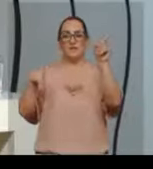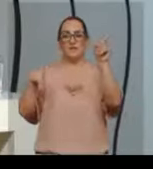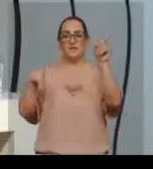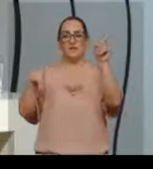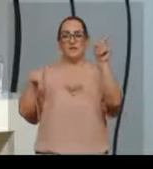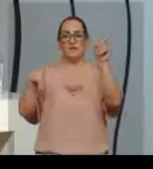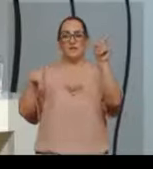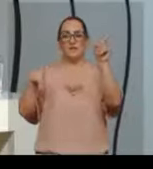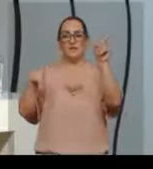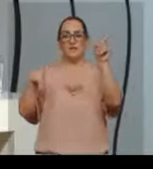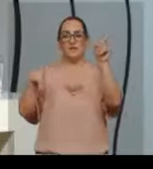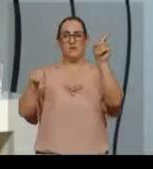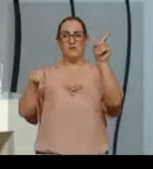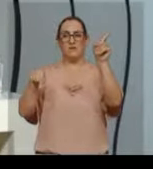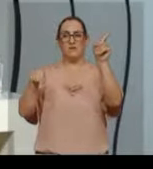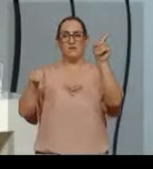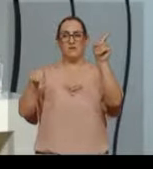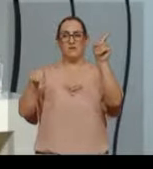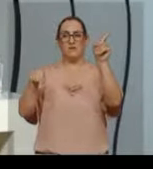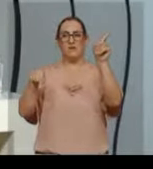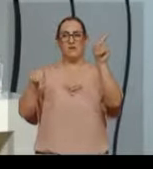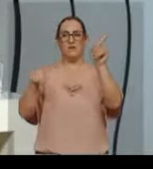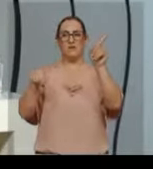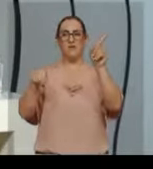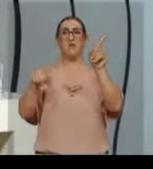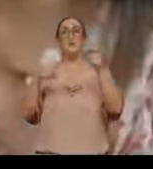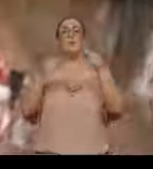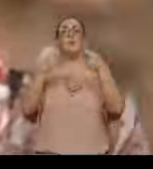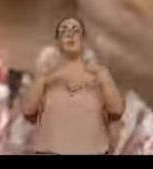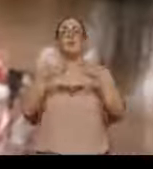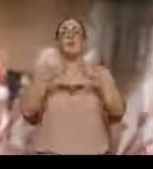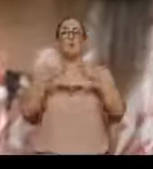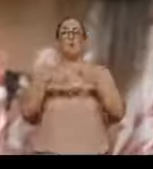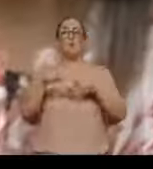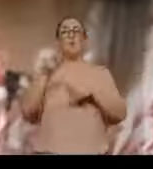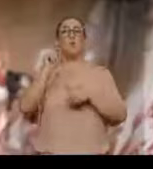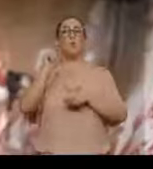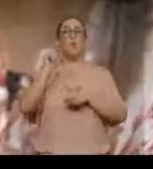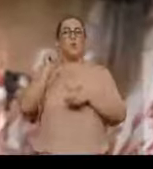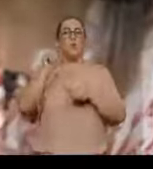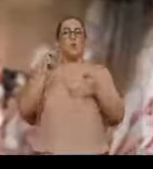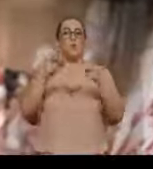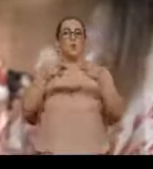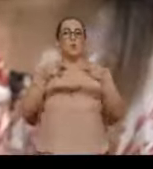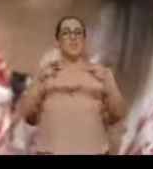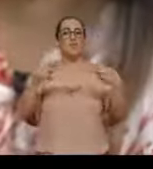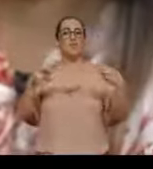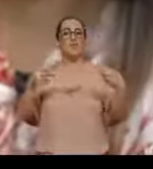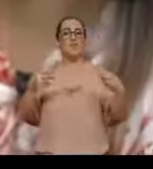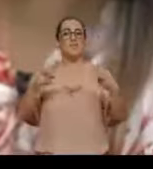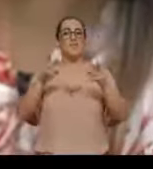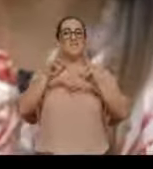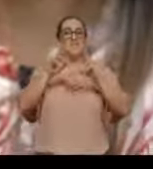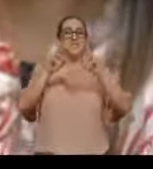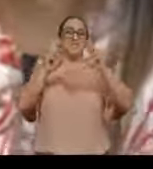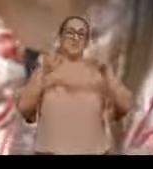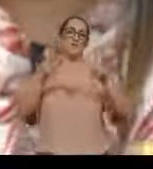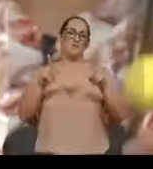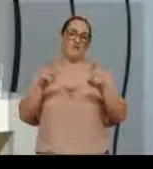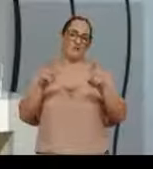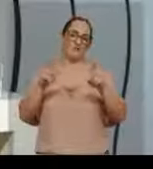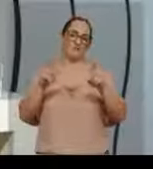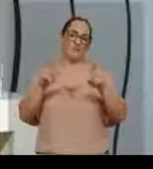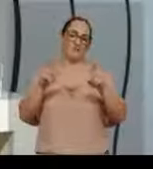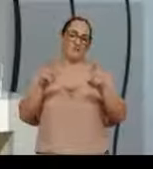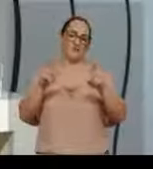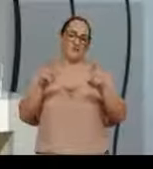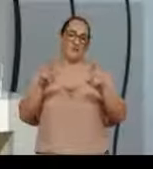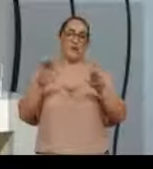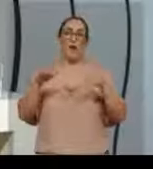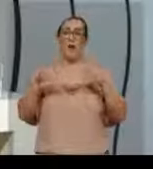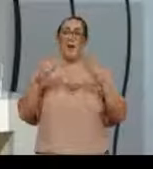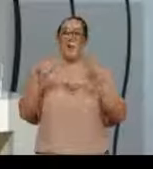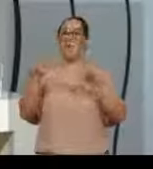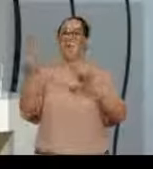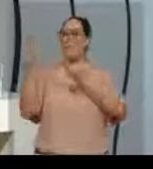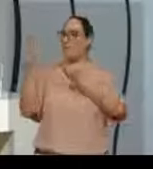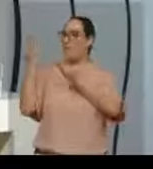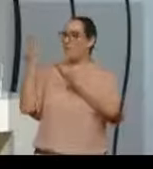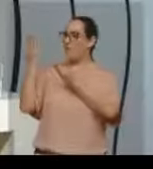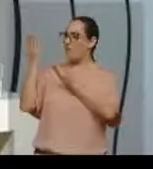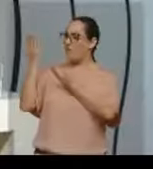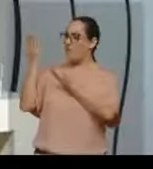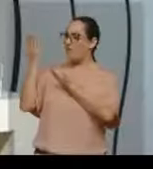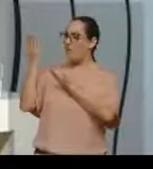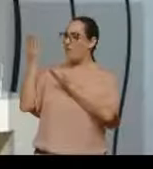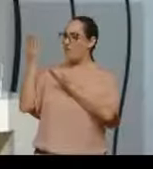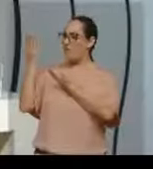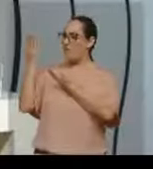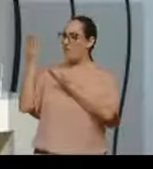para cima e um para baixo, eu estou me referindo a substância diferente. Logo, quando eu